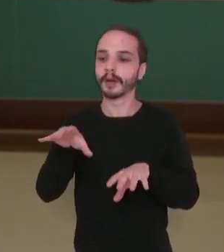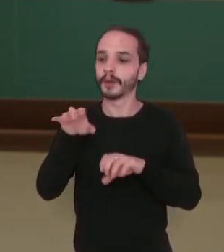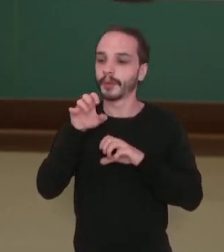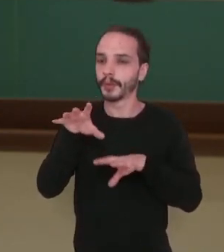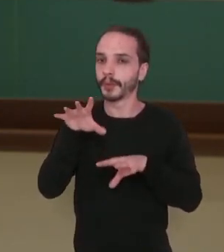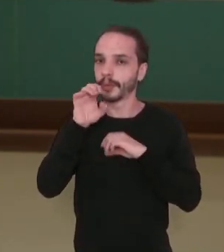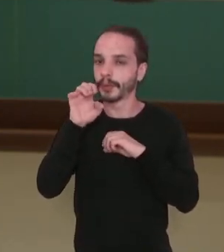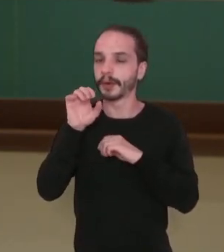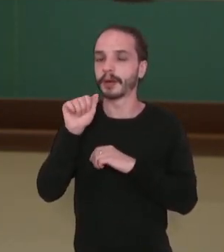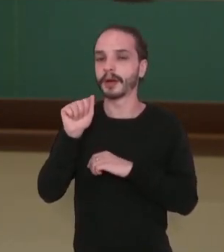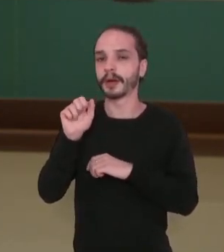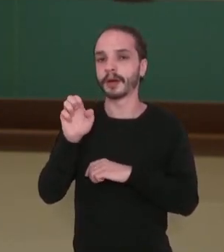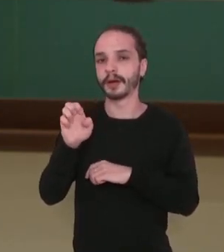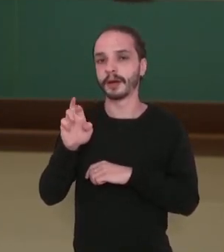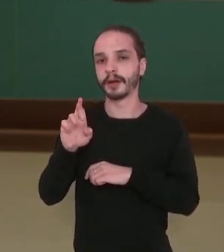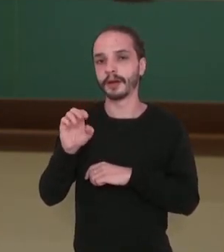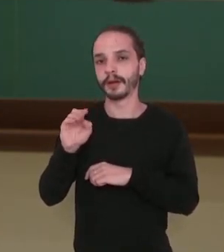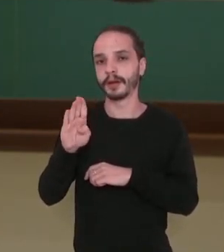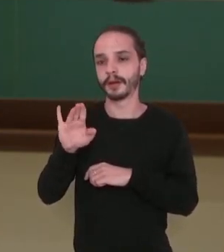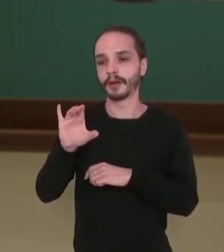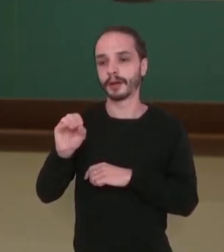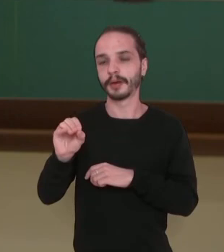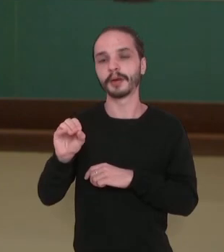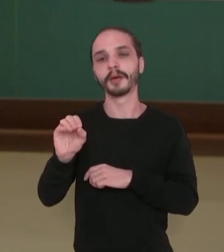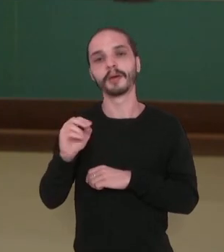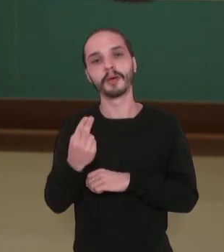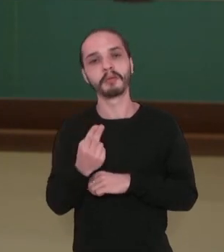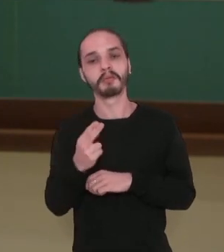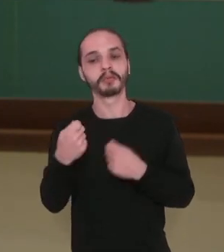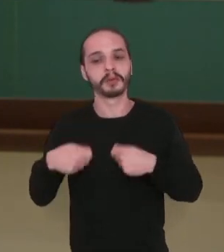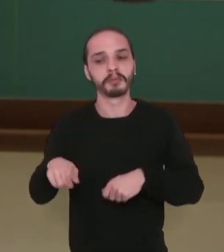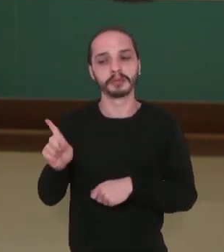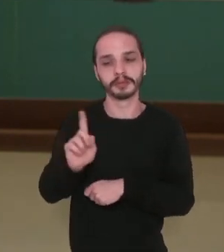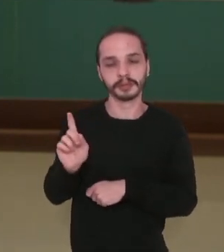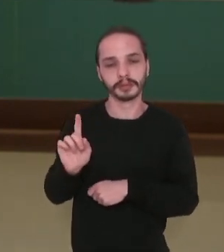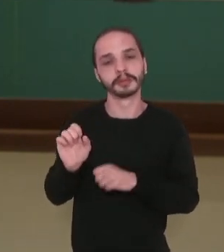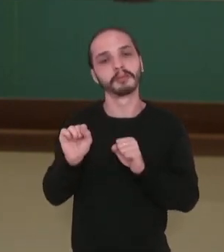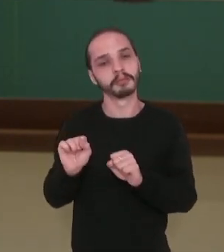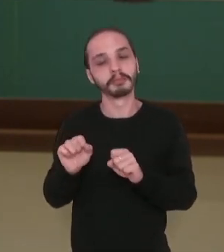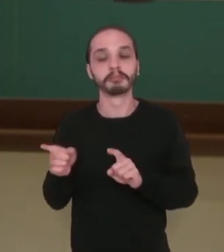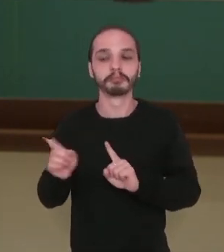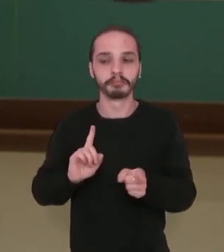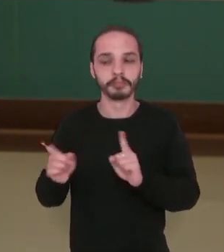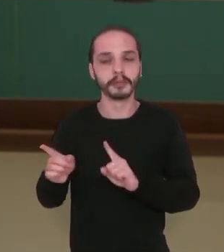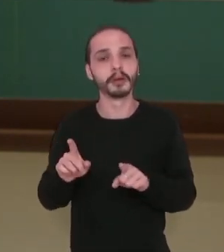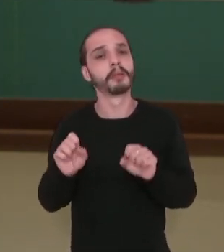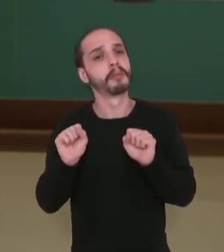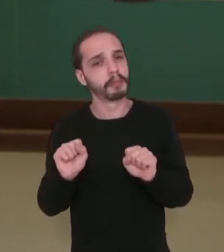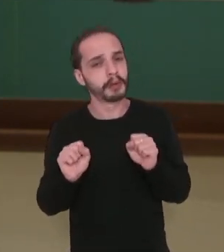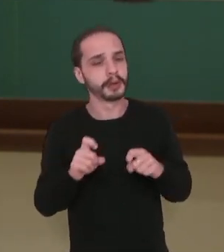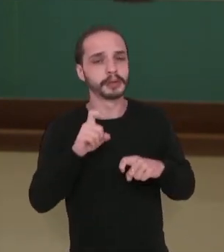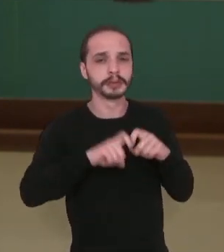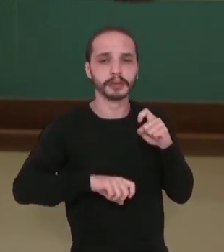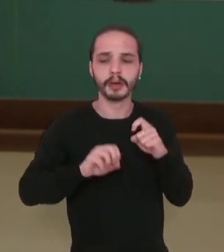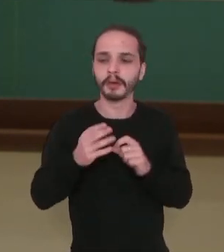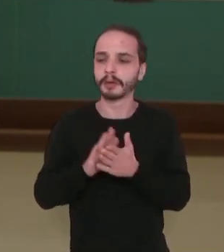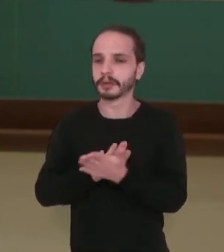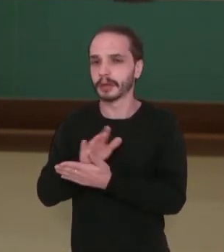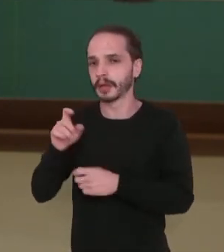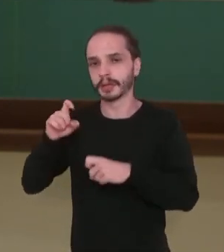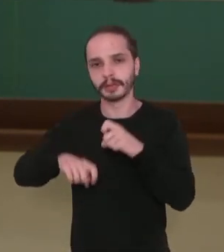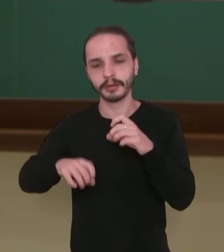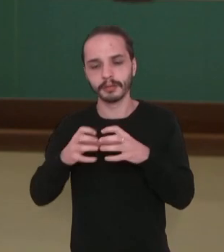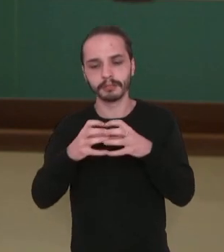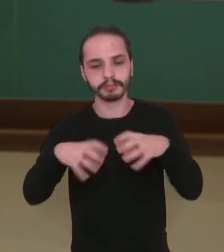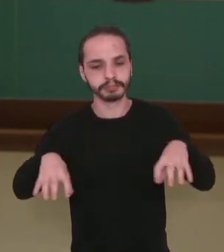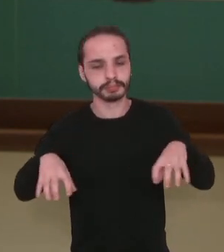não contam com oxigênio para a respiração. E possui a reprodução sexuada ou assexuada. Muito